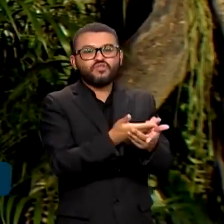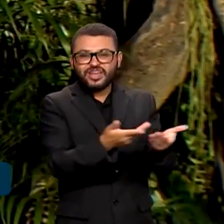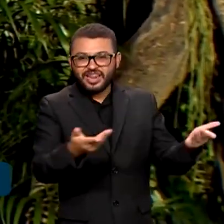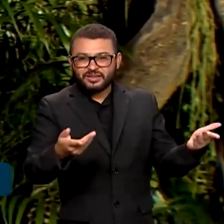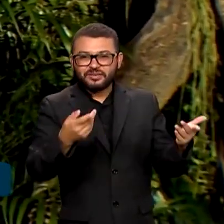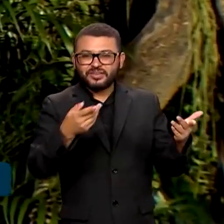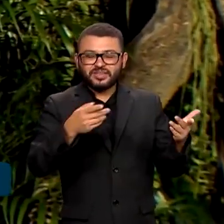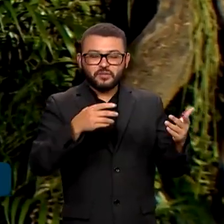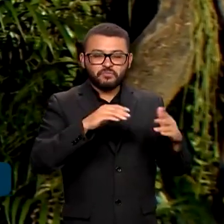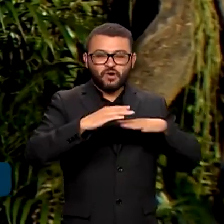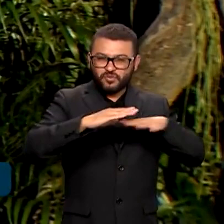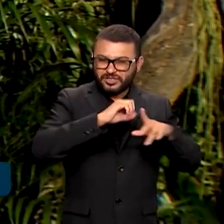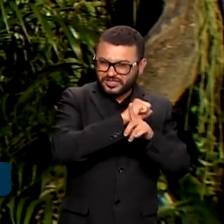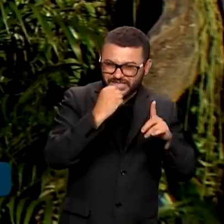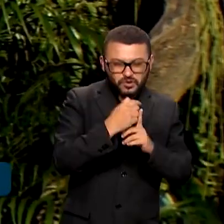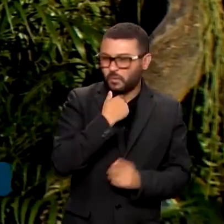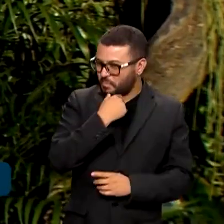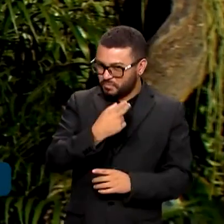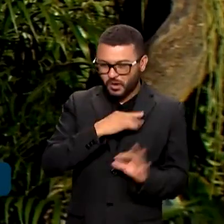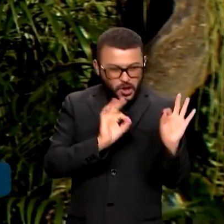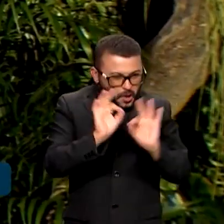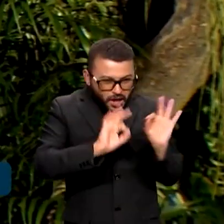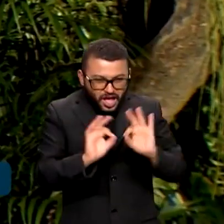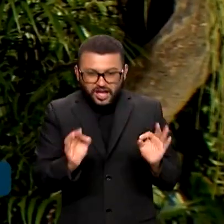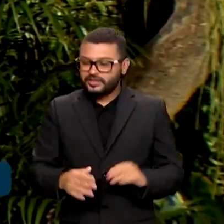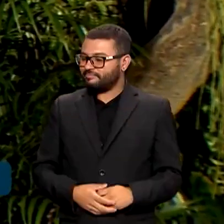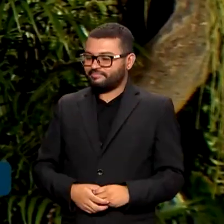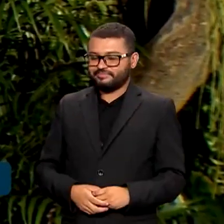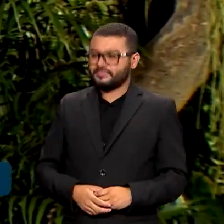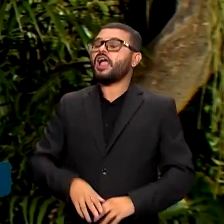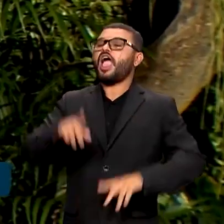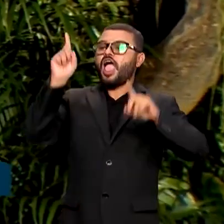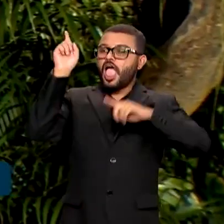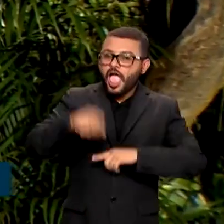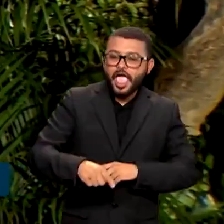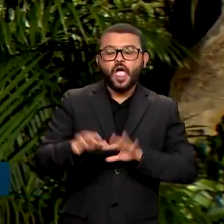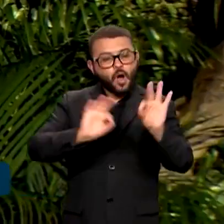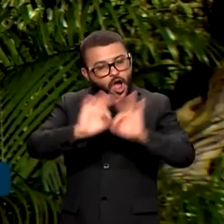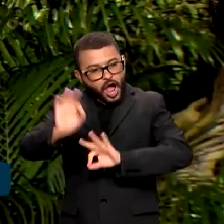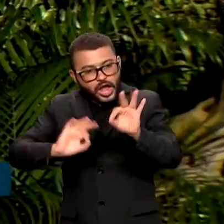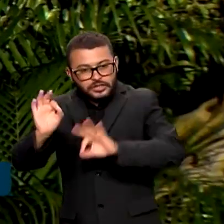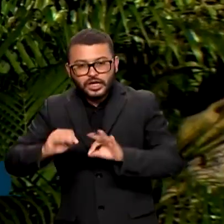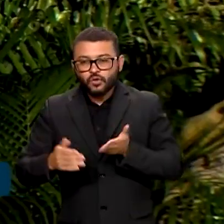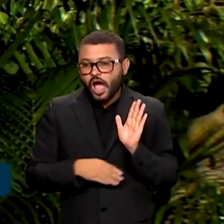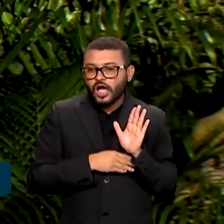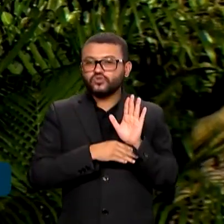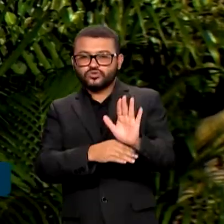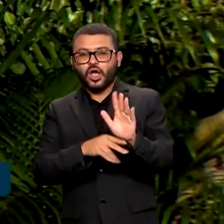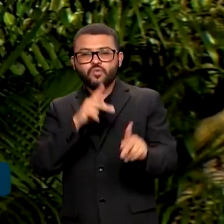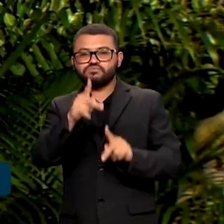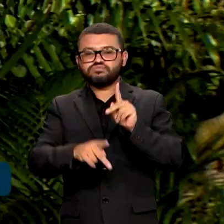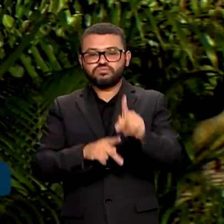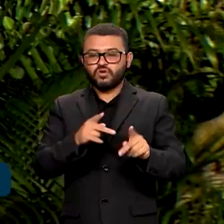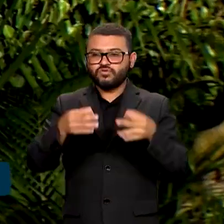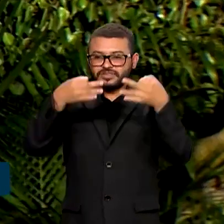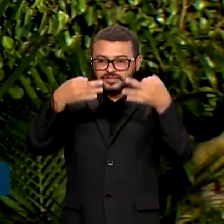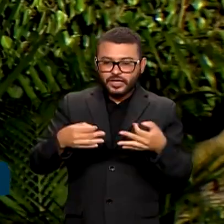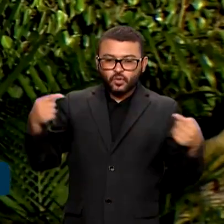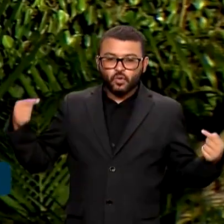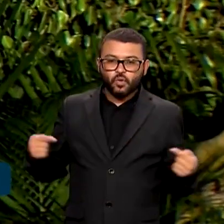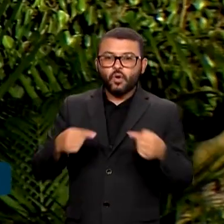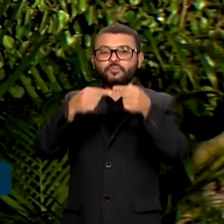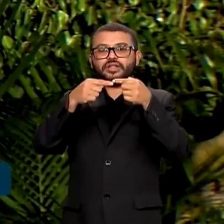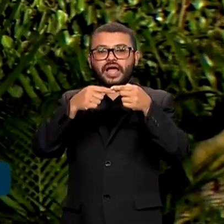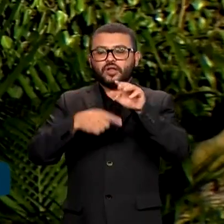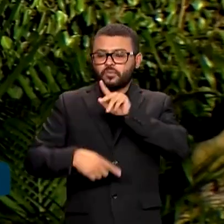os movimentos sociais não pode ser sofisticado. É sofisticado sim, porque esse é o padrão do